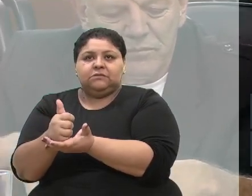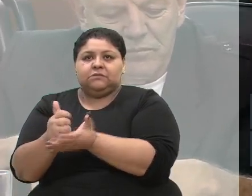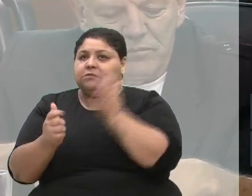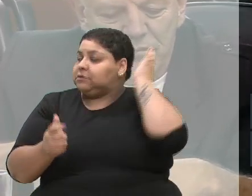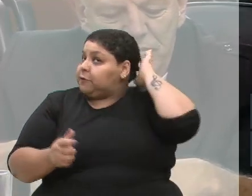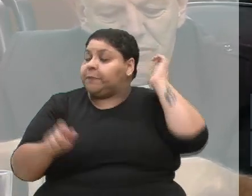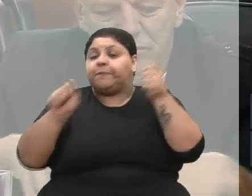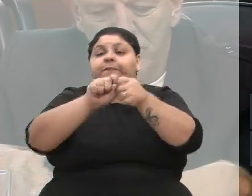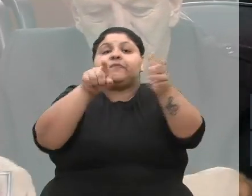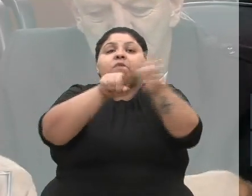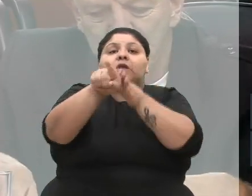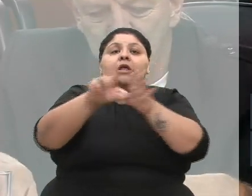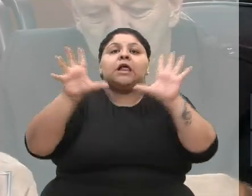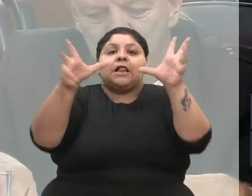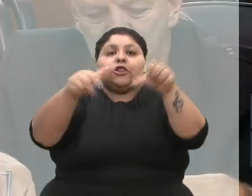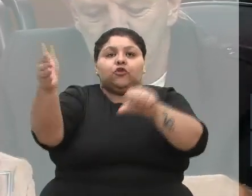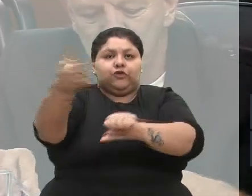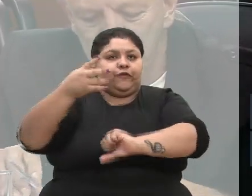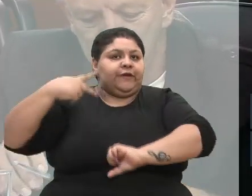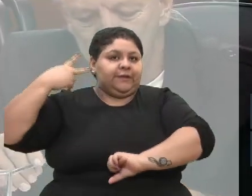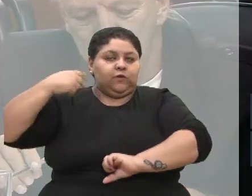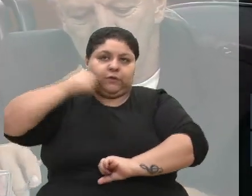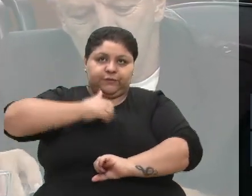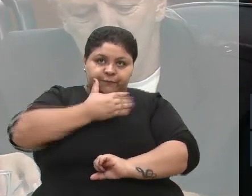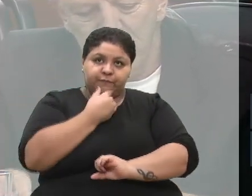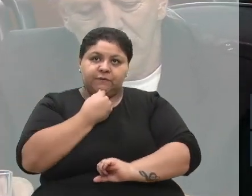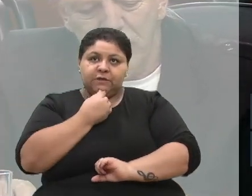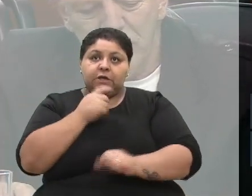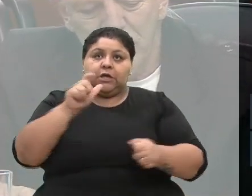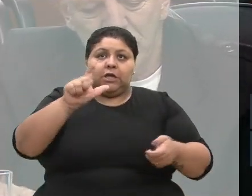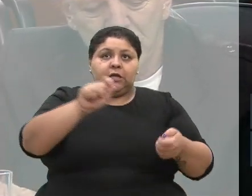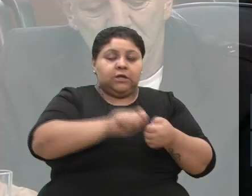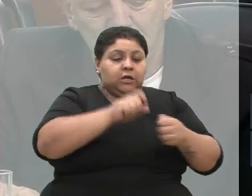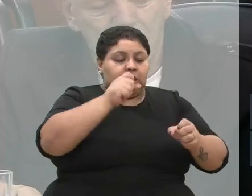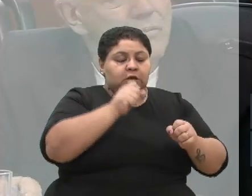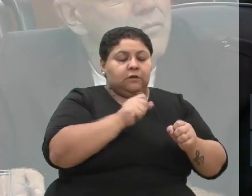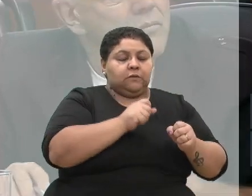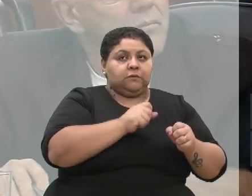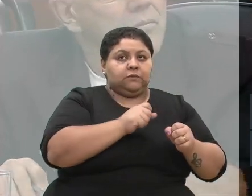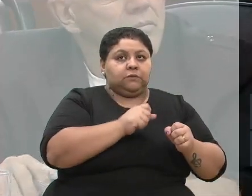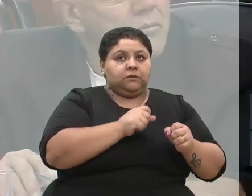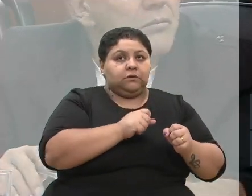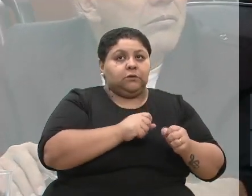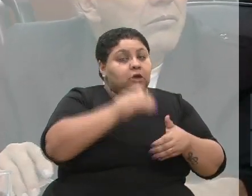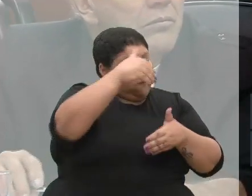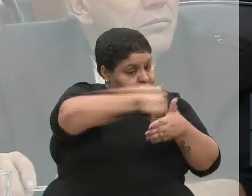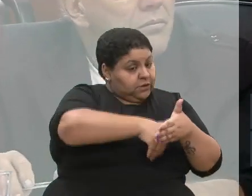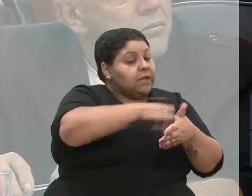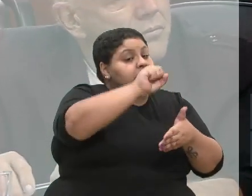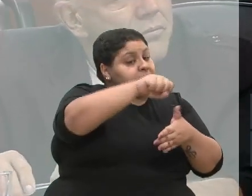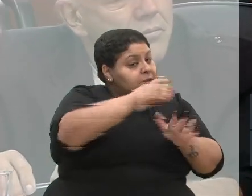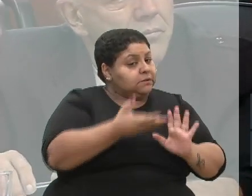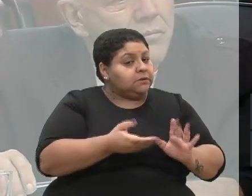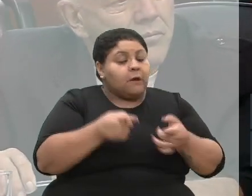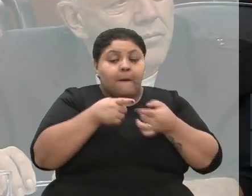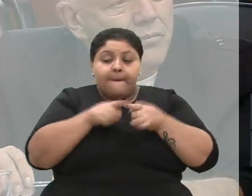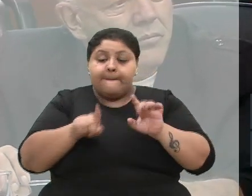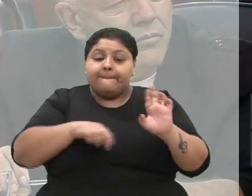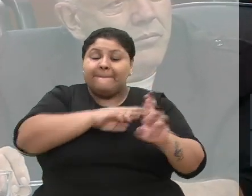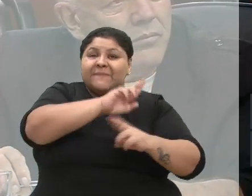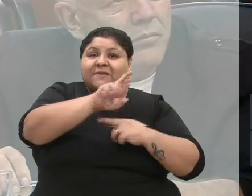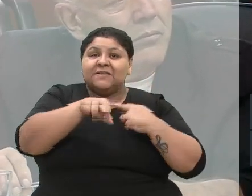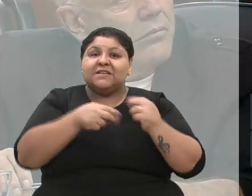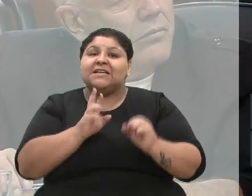Faço uma pergunta aqui a todos os vereadores e vereadoras. Se tiver essa reforma, eu vou votar favorável. Mas se tiver essa